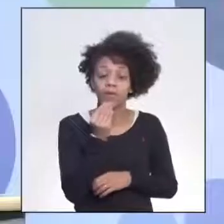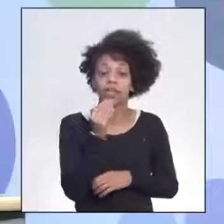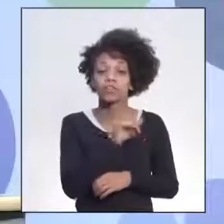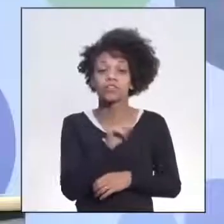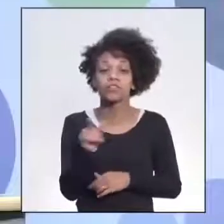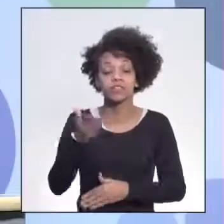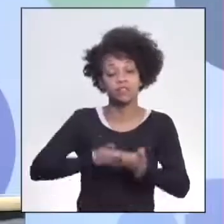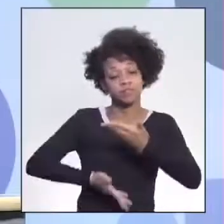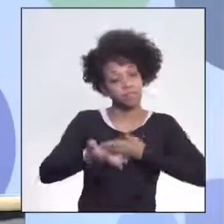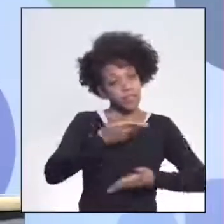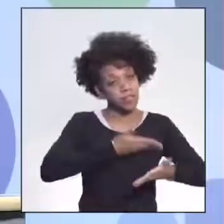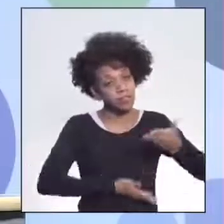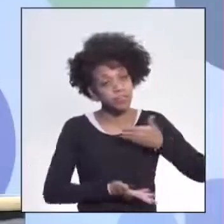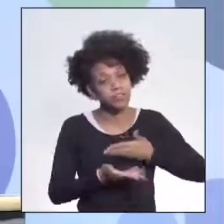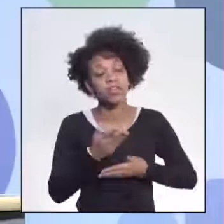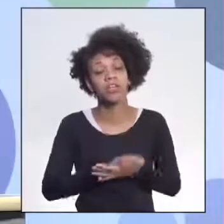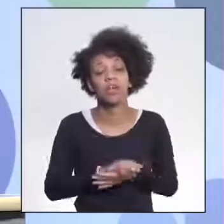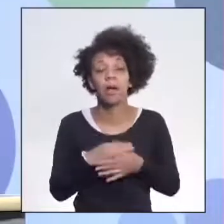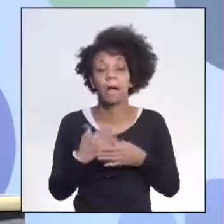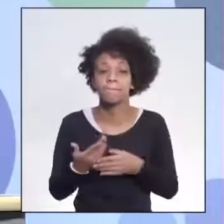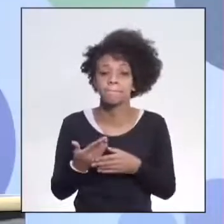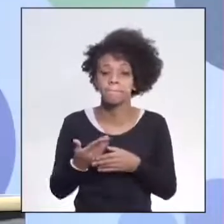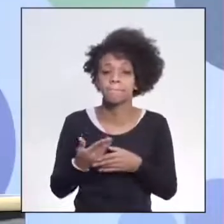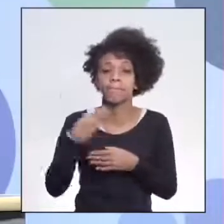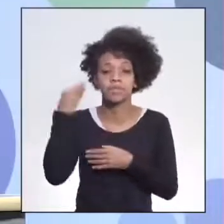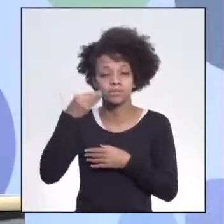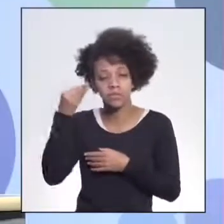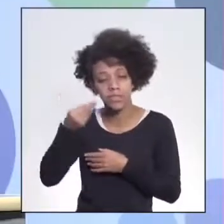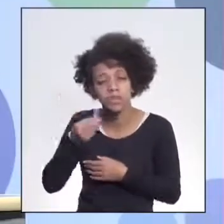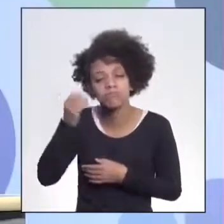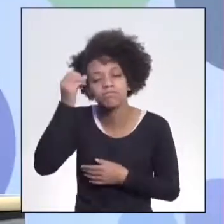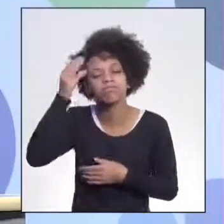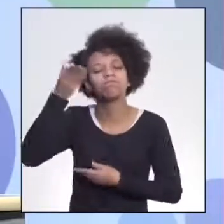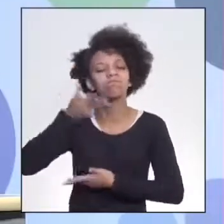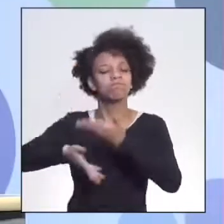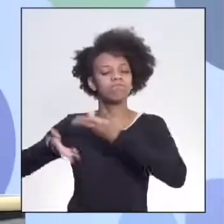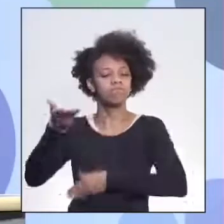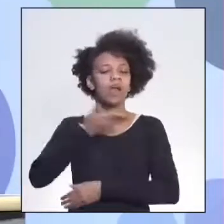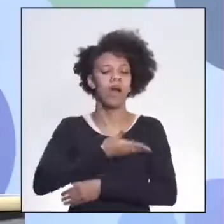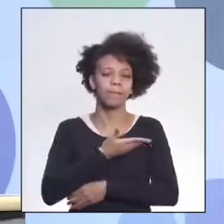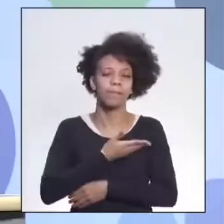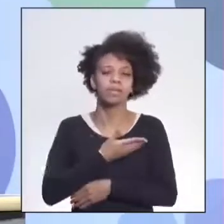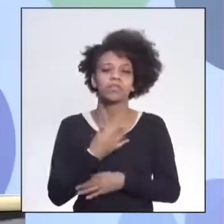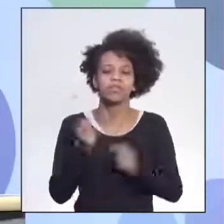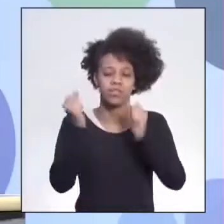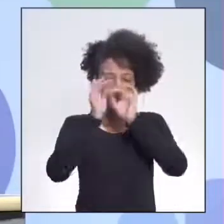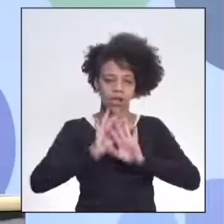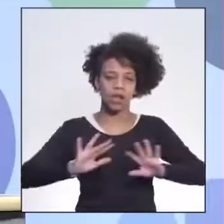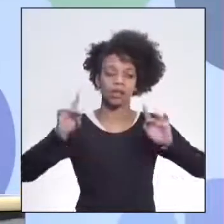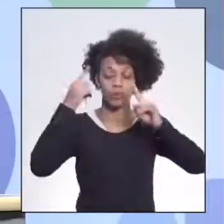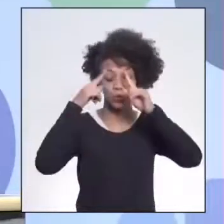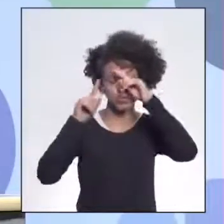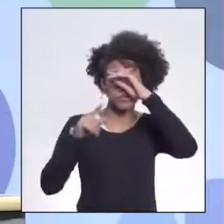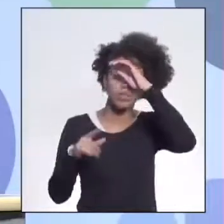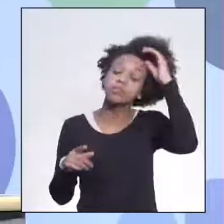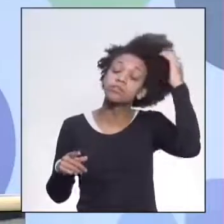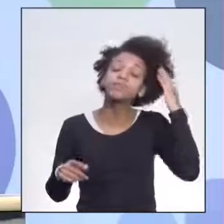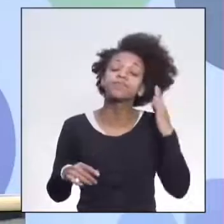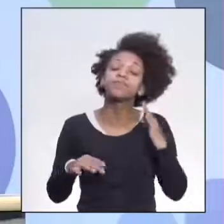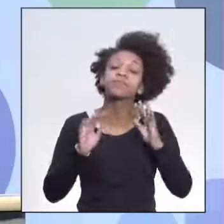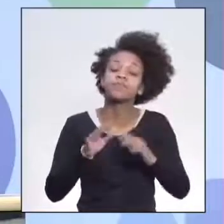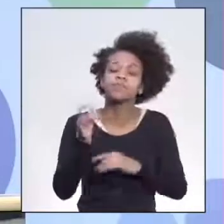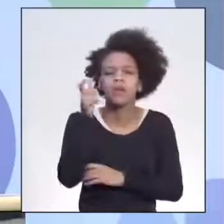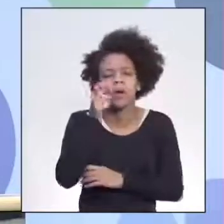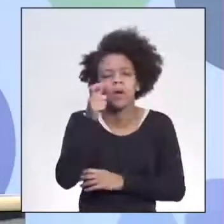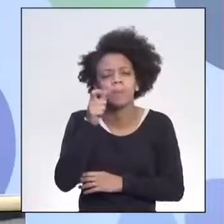de interação para que você troque conhecimentos com seus colegas, que você esclareça suas dúvidas. Então,